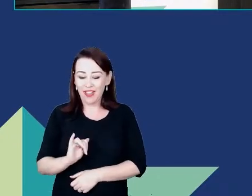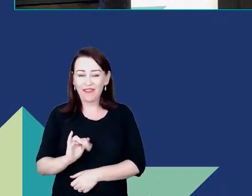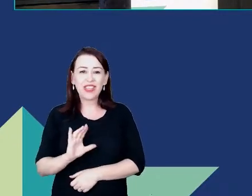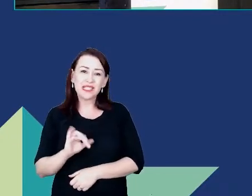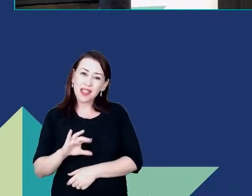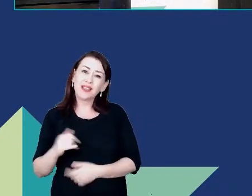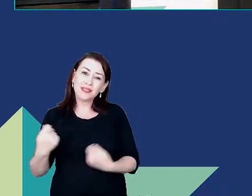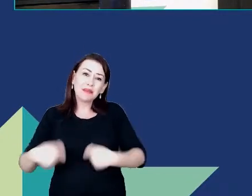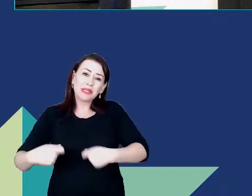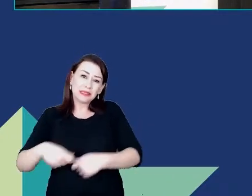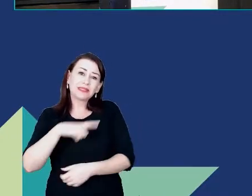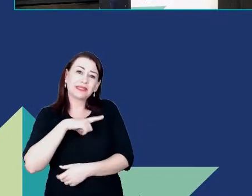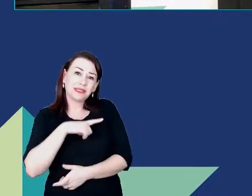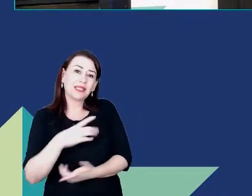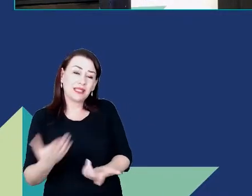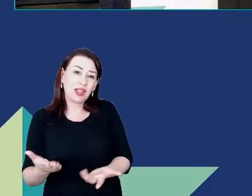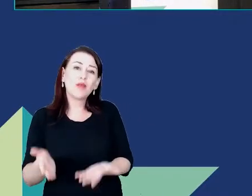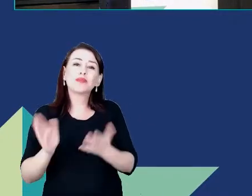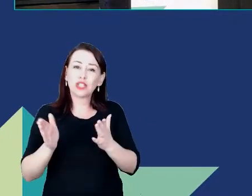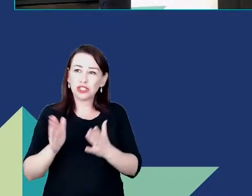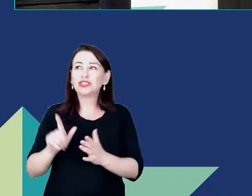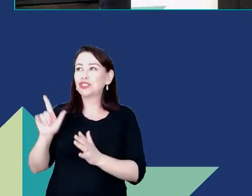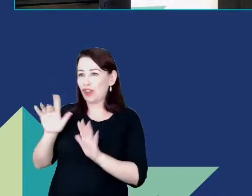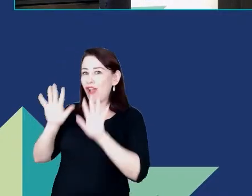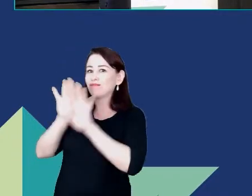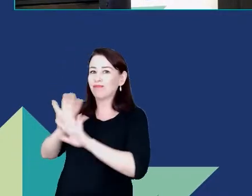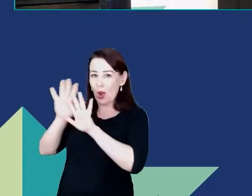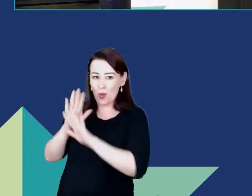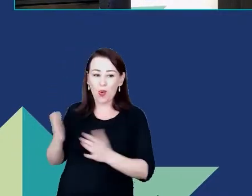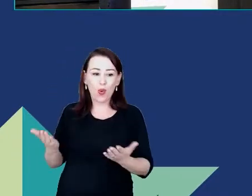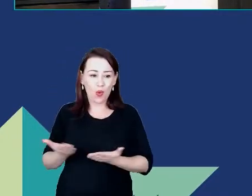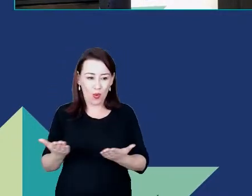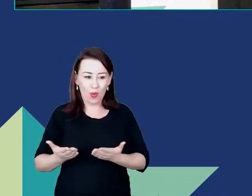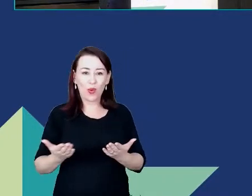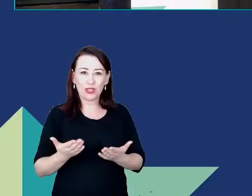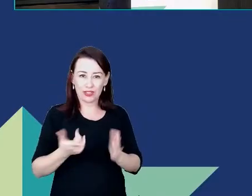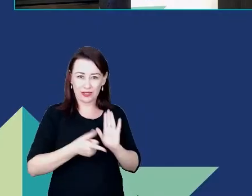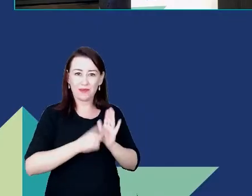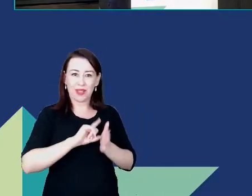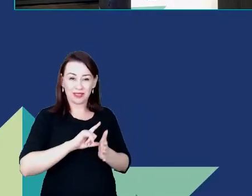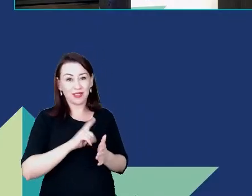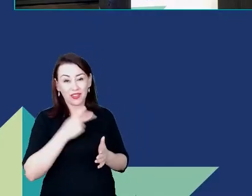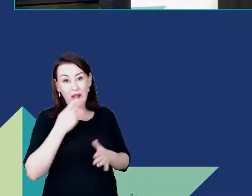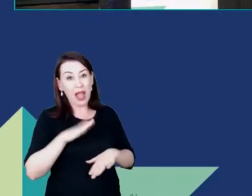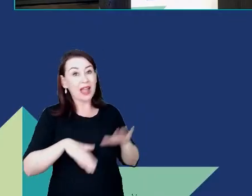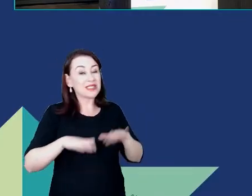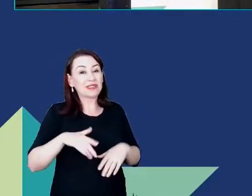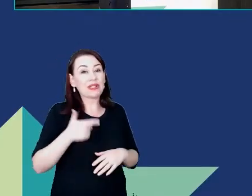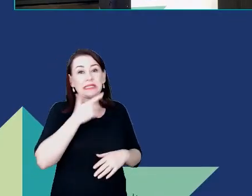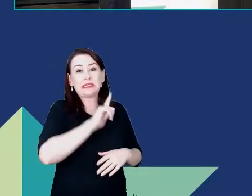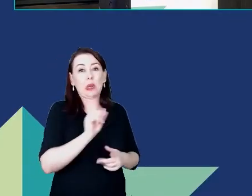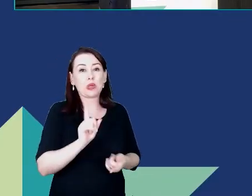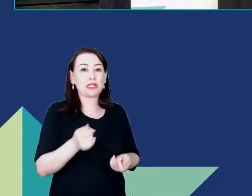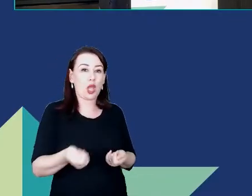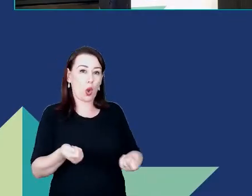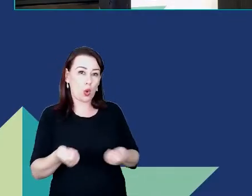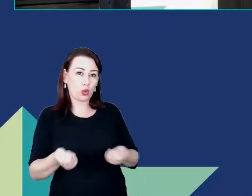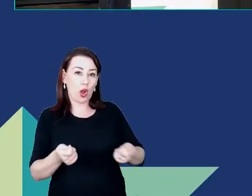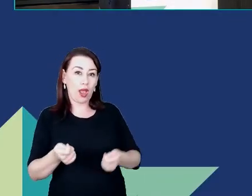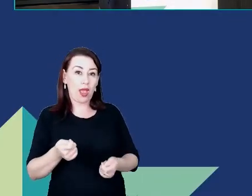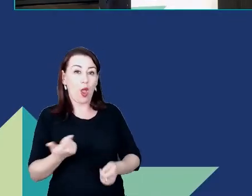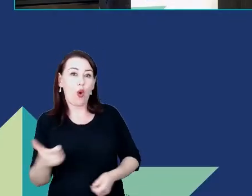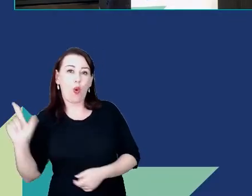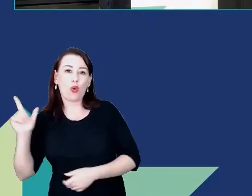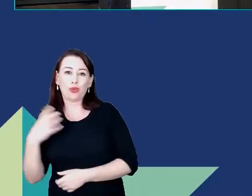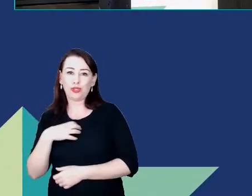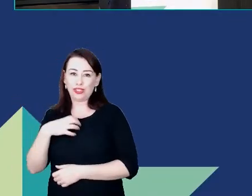né? Já foi falado hoje também que nem sempre o RILF é a melhor forma de controlar isso, né? Hoje a gente tem determinado, os